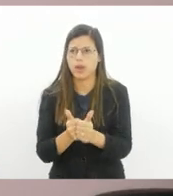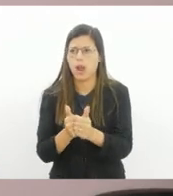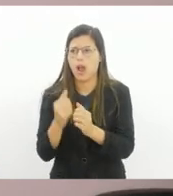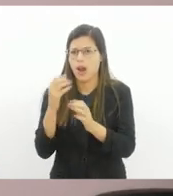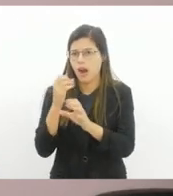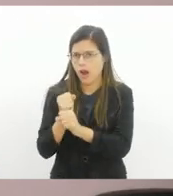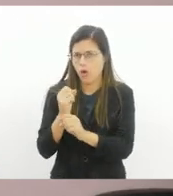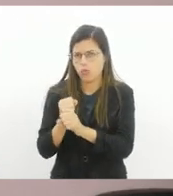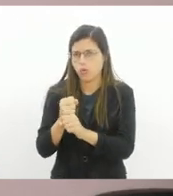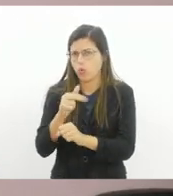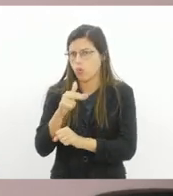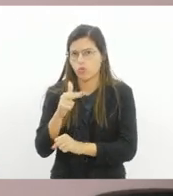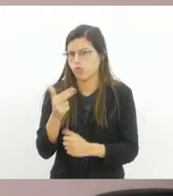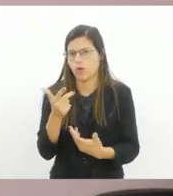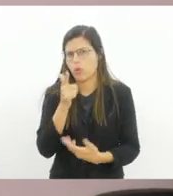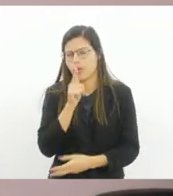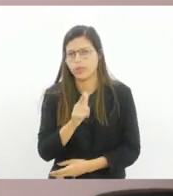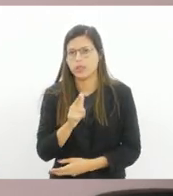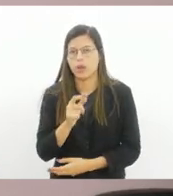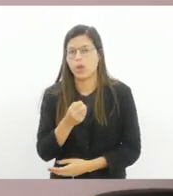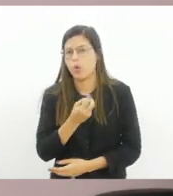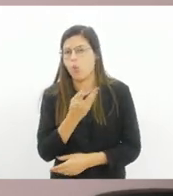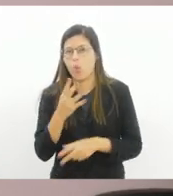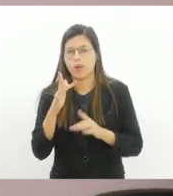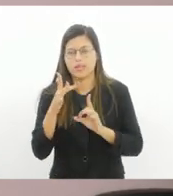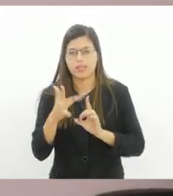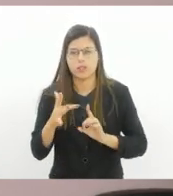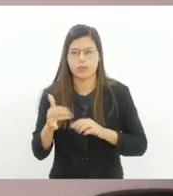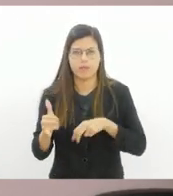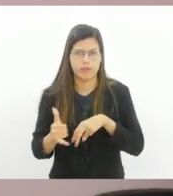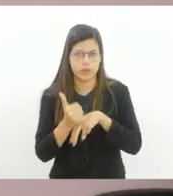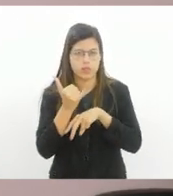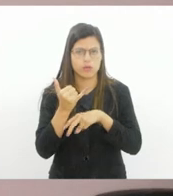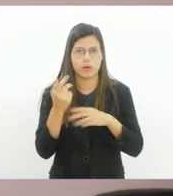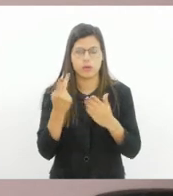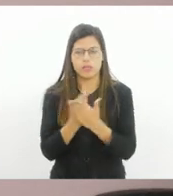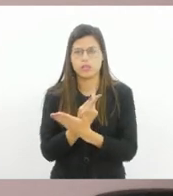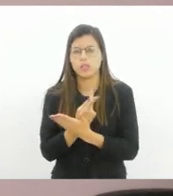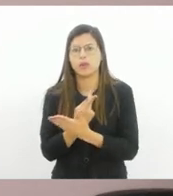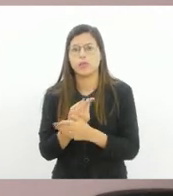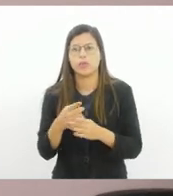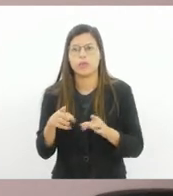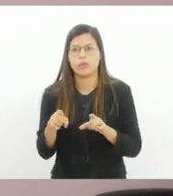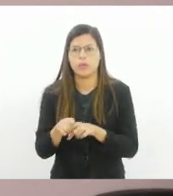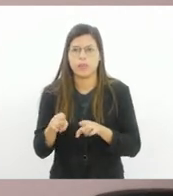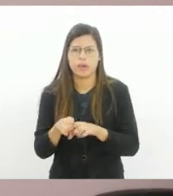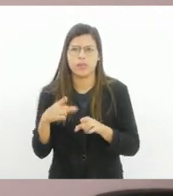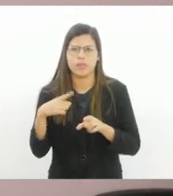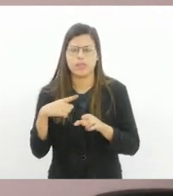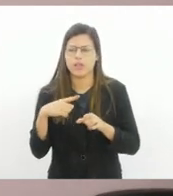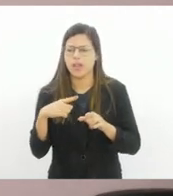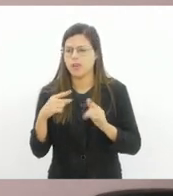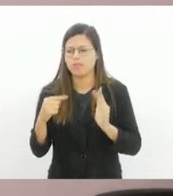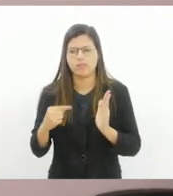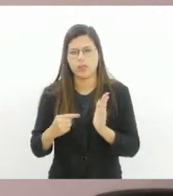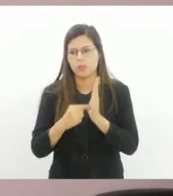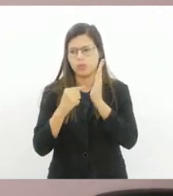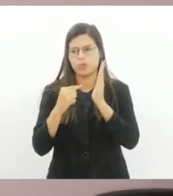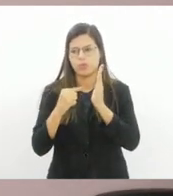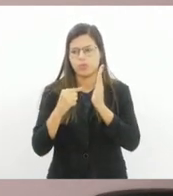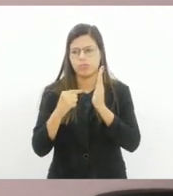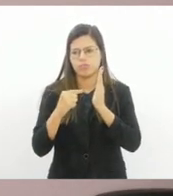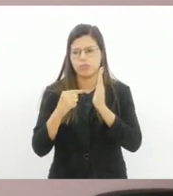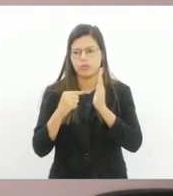em termos de a gente saber exatamente quantas vítimas foram à subnotificação. Essa subnotificação, eu imagino que